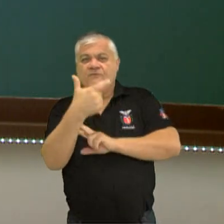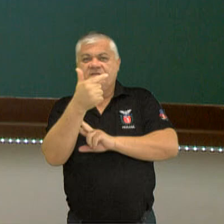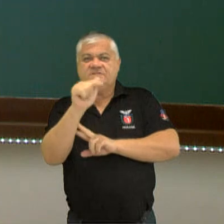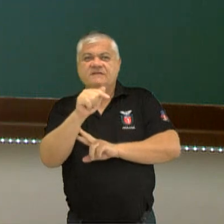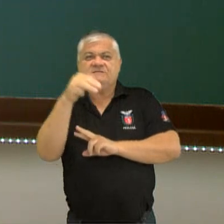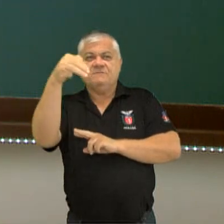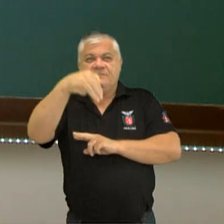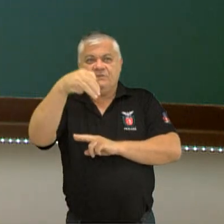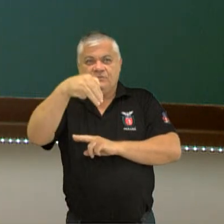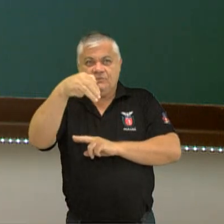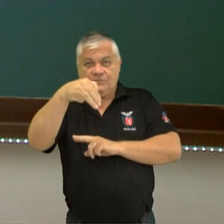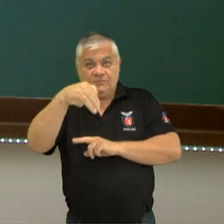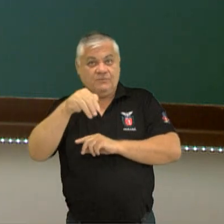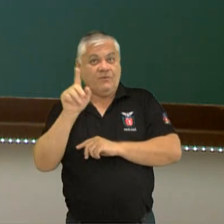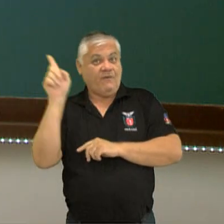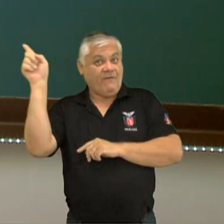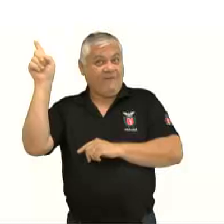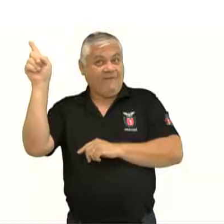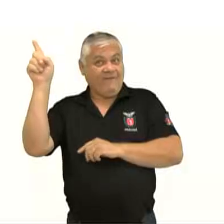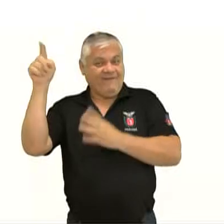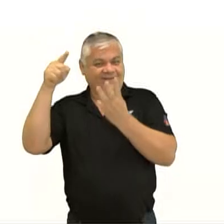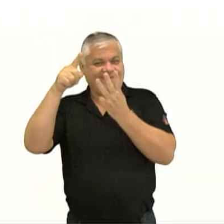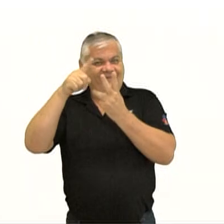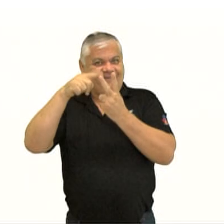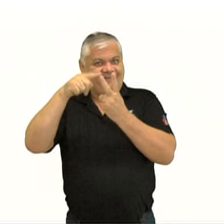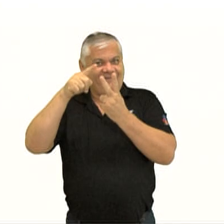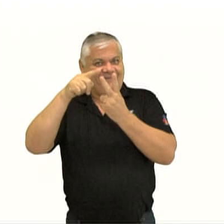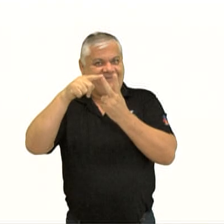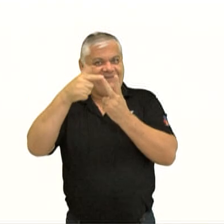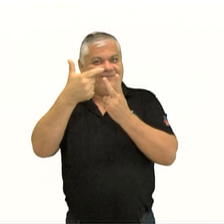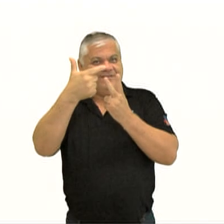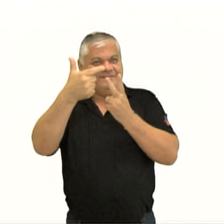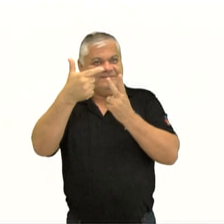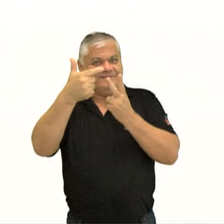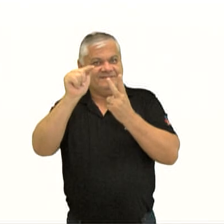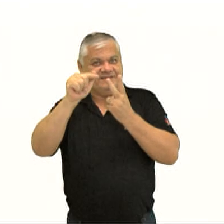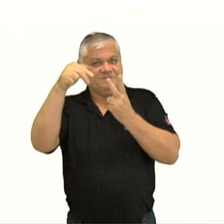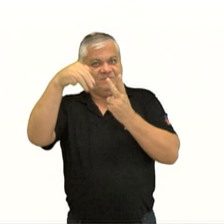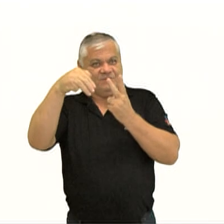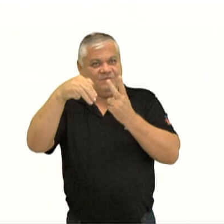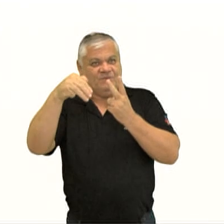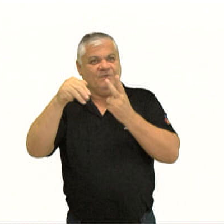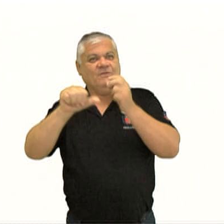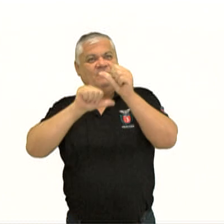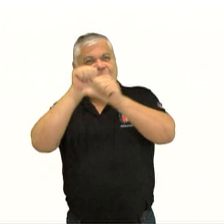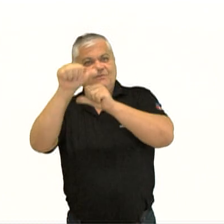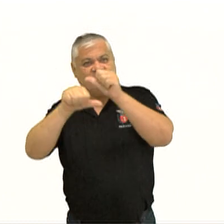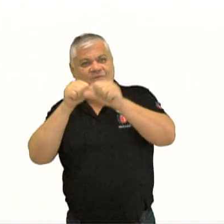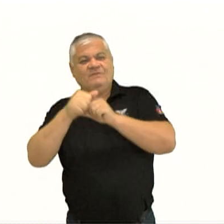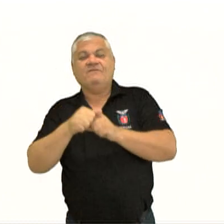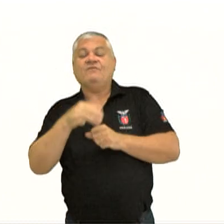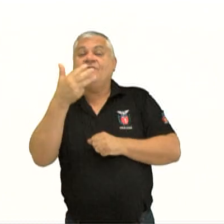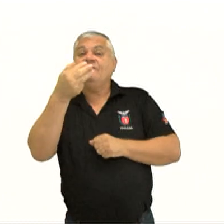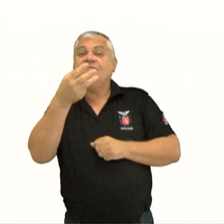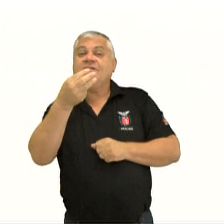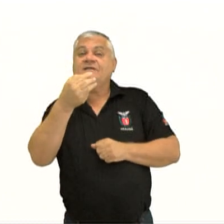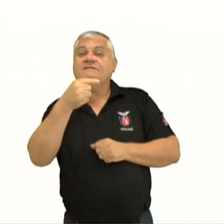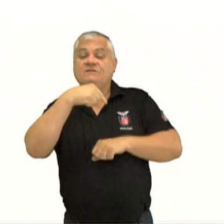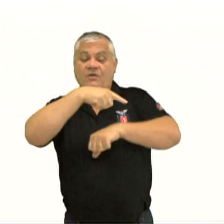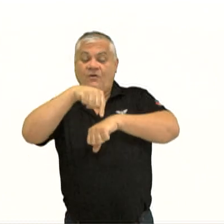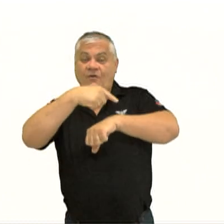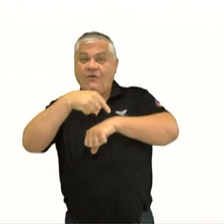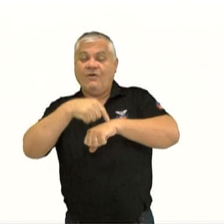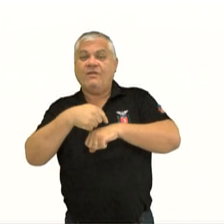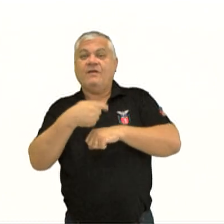minutos aqui, os 27 minutos eu transformei em hora. Então ficou 13 horas e 45 minutos.